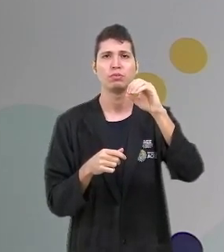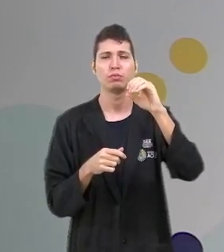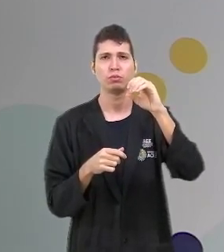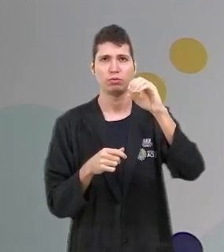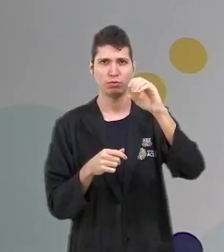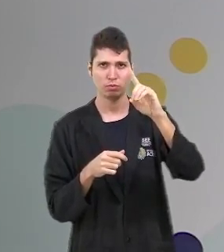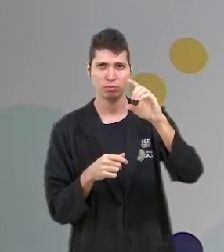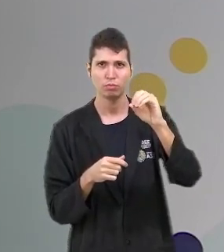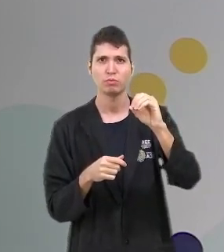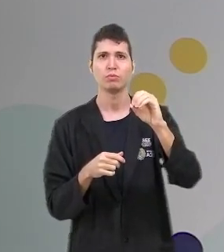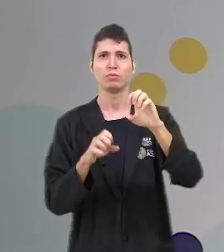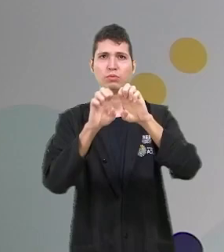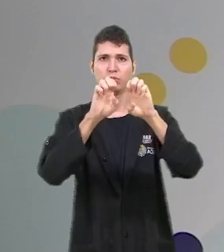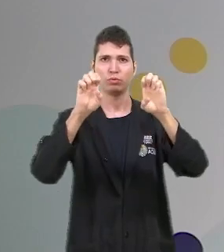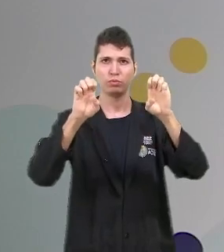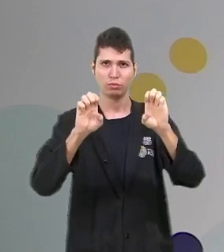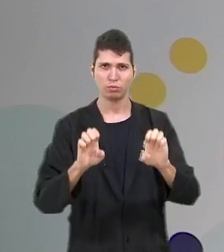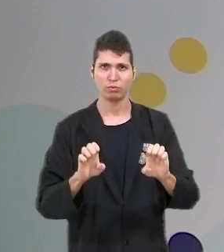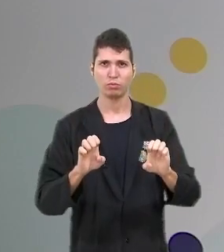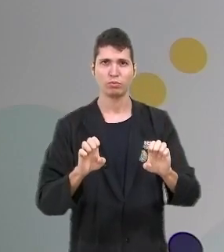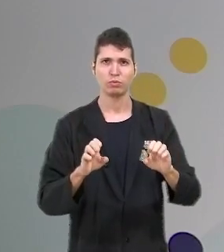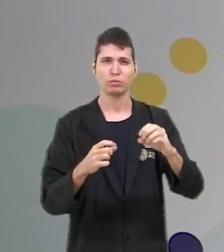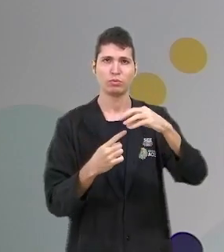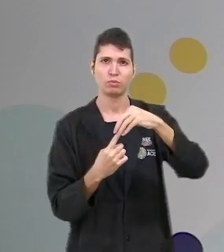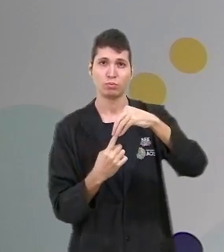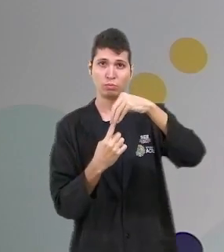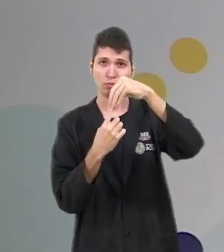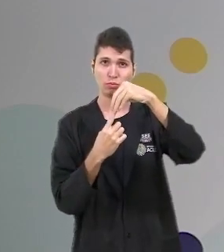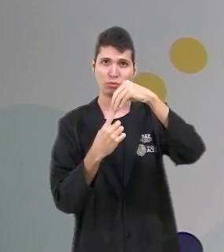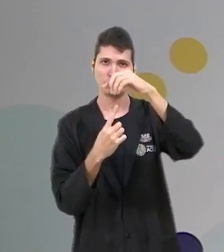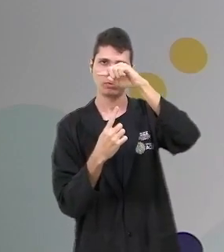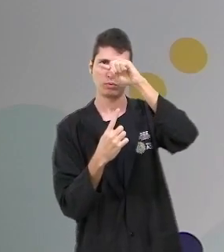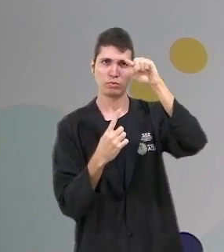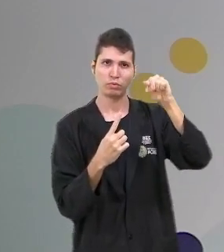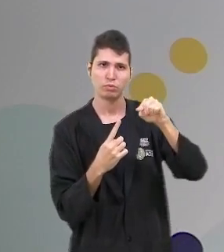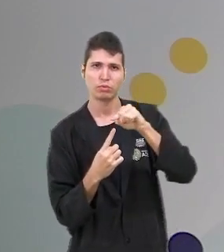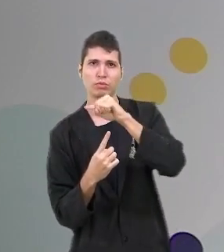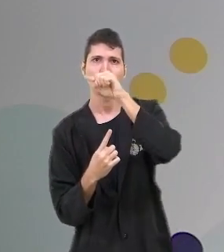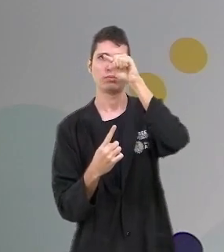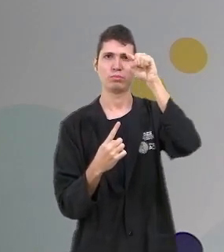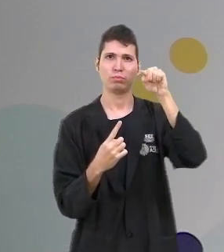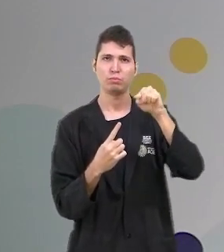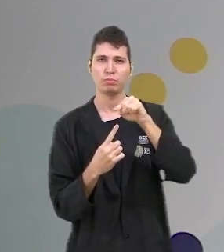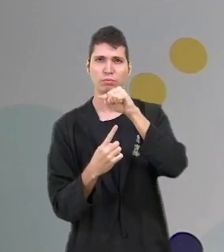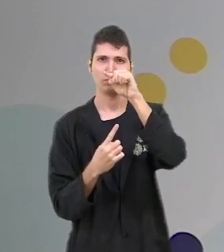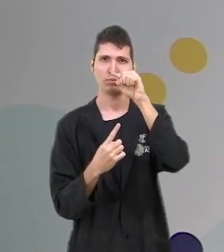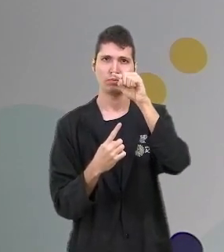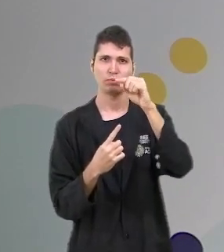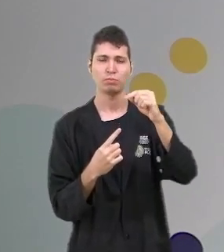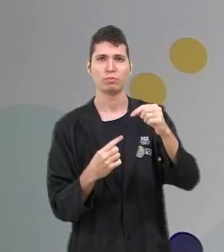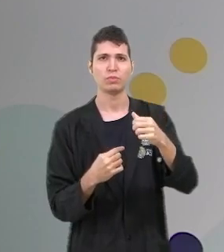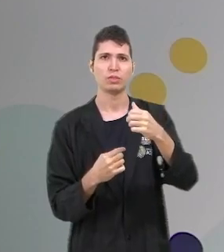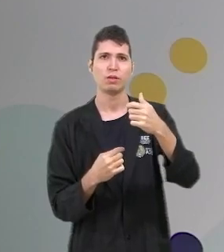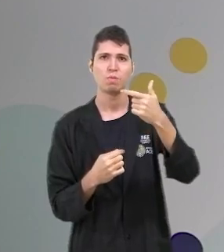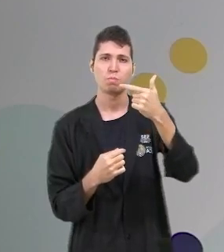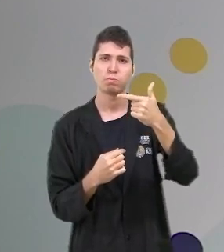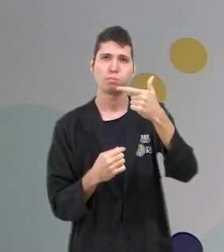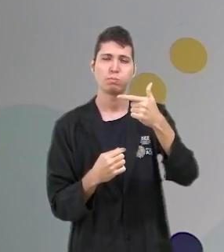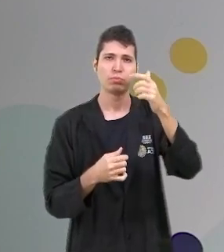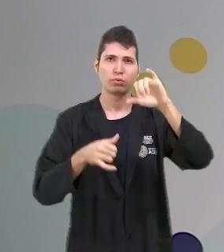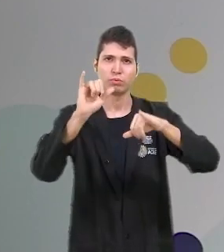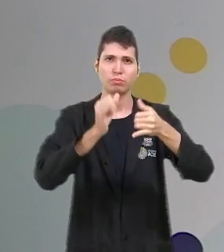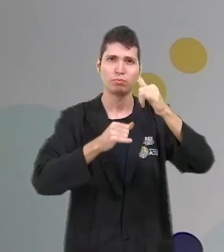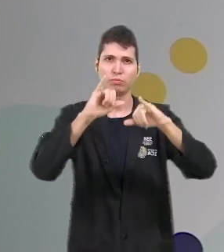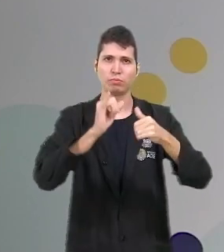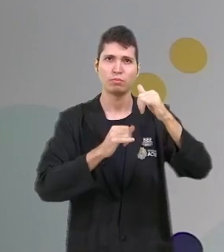ele vai ter apenas uma única camada. Os elementos que se encontram no segundo período, eles vão ter aí um